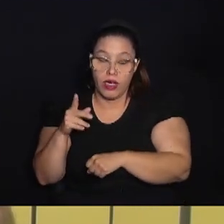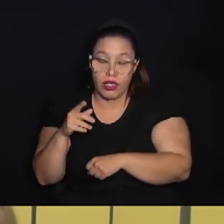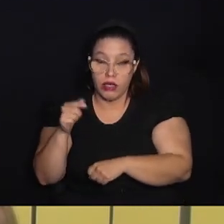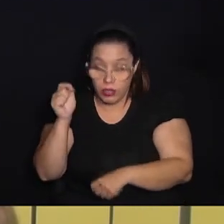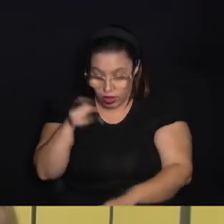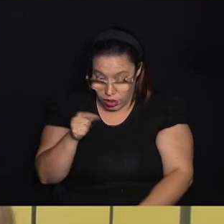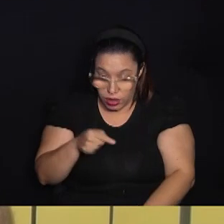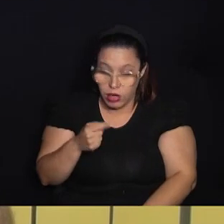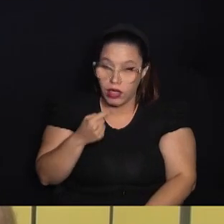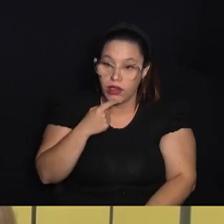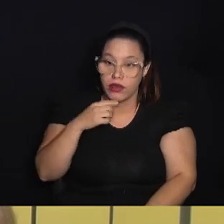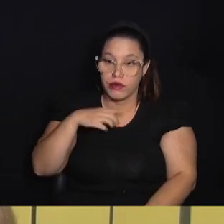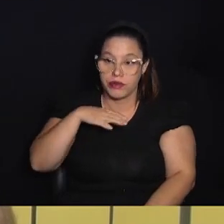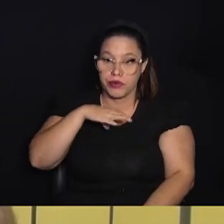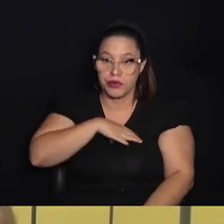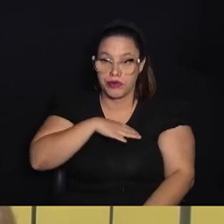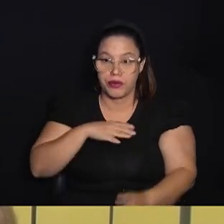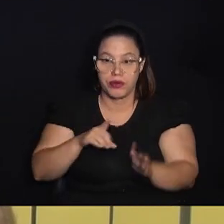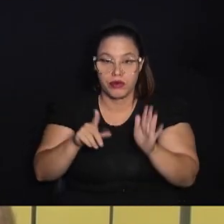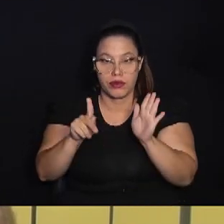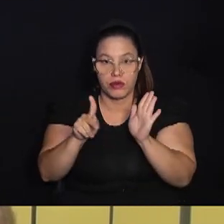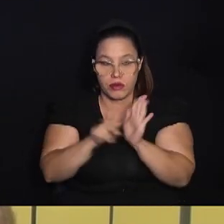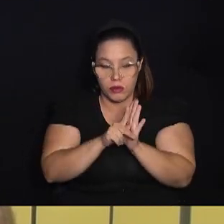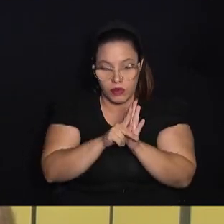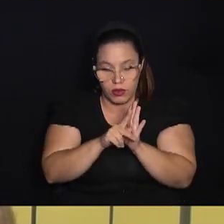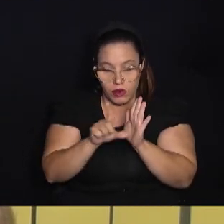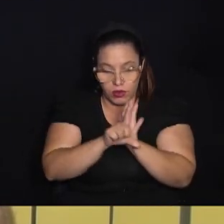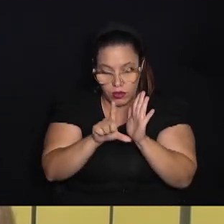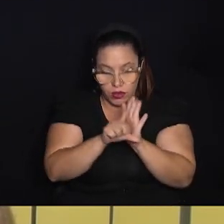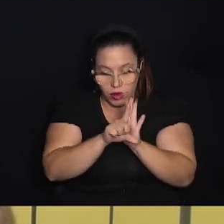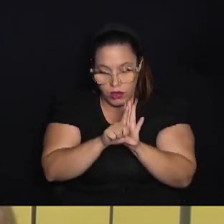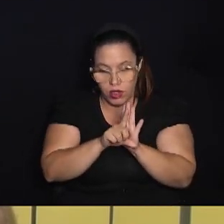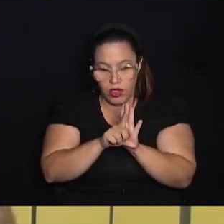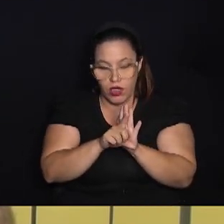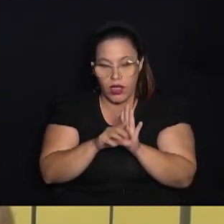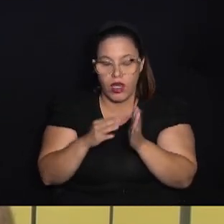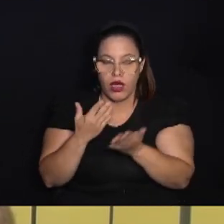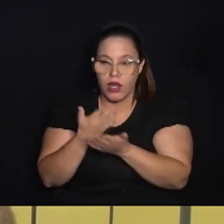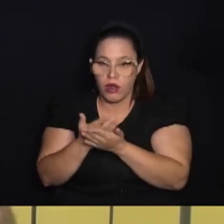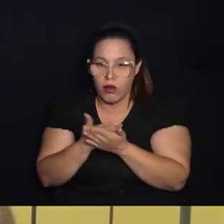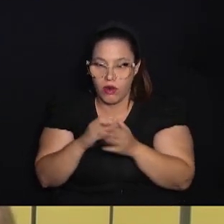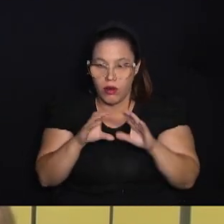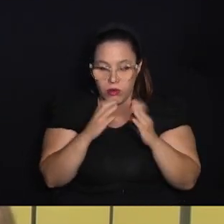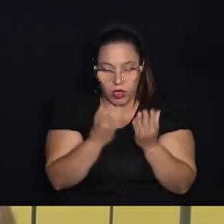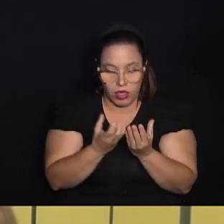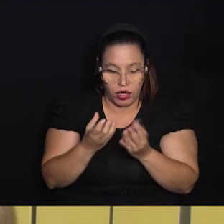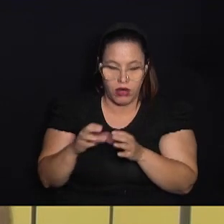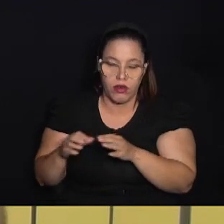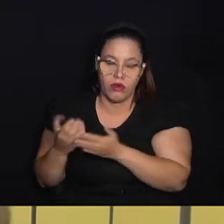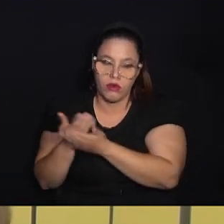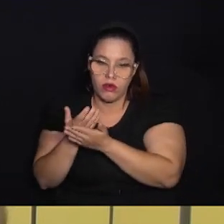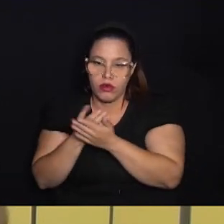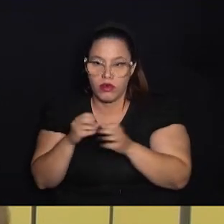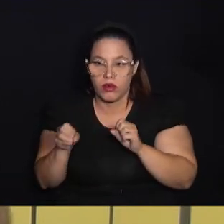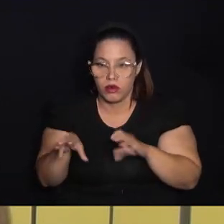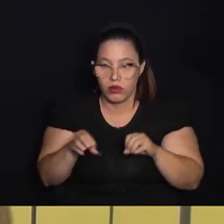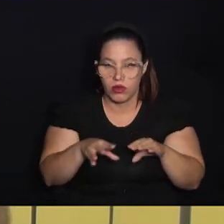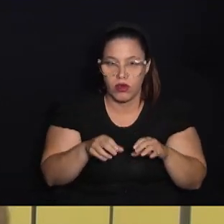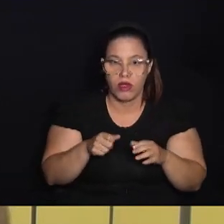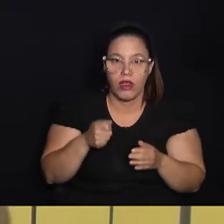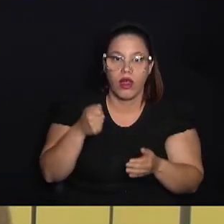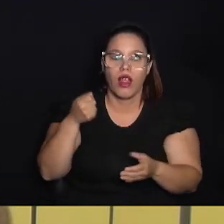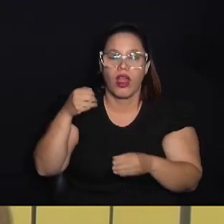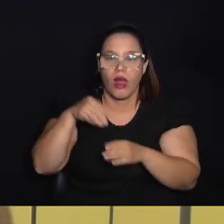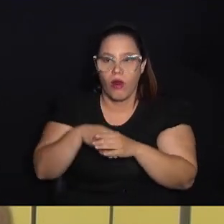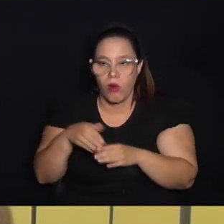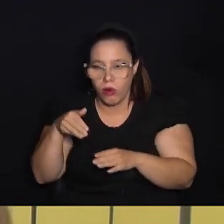uma lei que tá já foi aprovada pela comissão de de educação e no segundo semestre Tomara que ela seja votada a gente torce